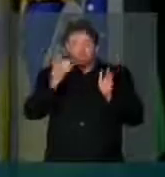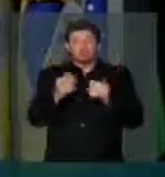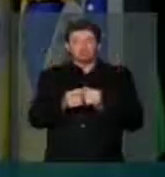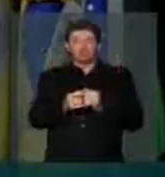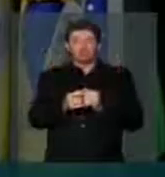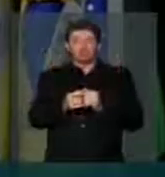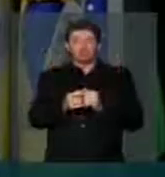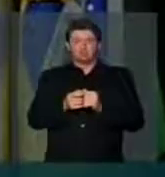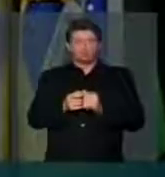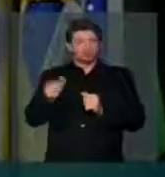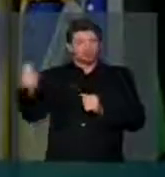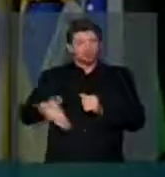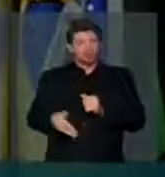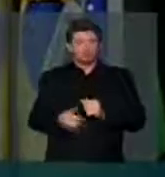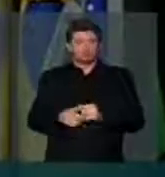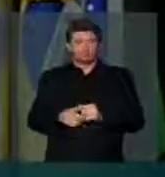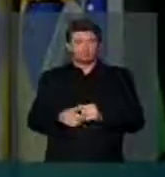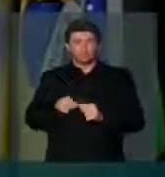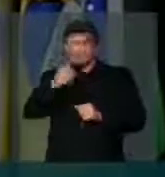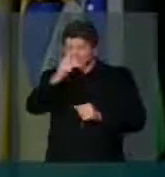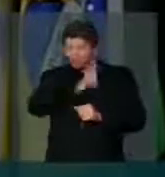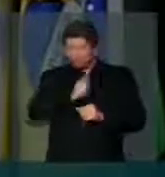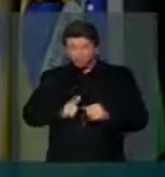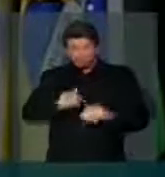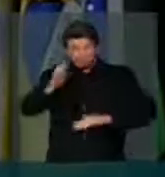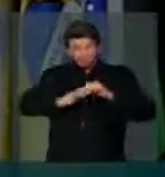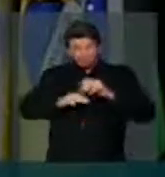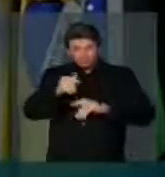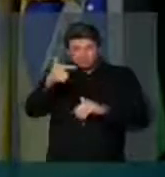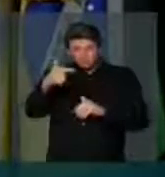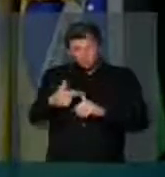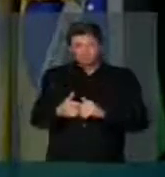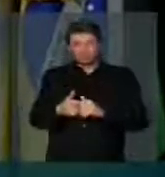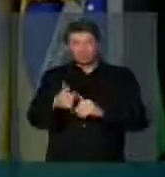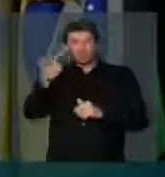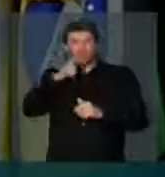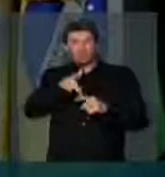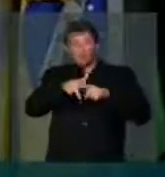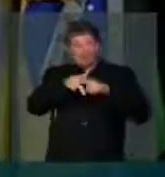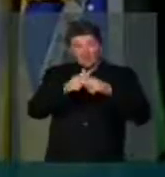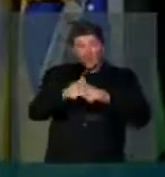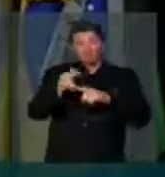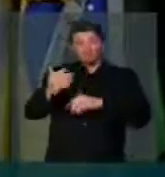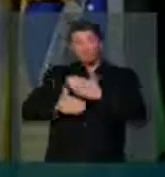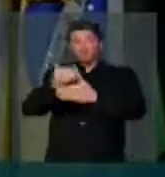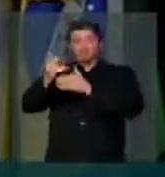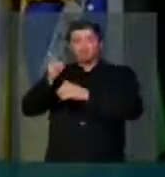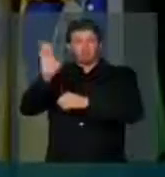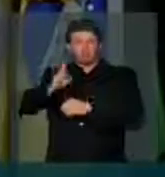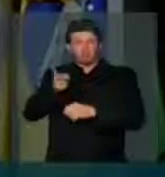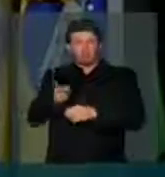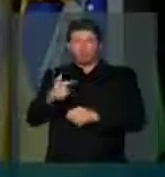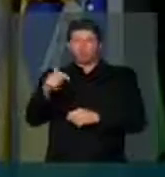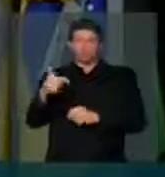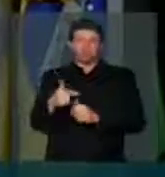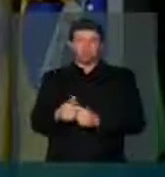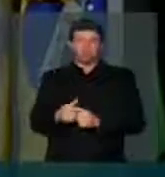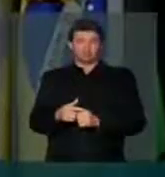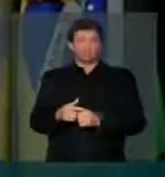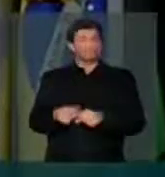senhora presidente, se mostrou incapaz de corrigir seus erros e retomar o crescimento do país. Até